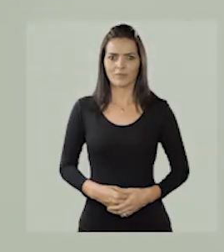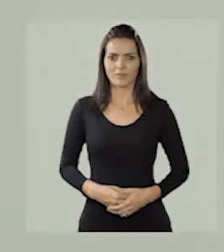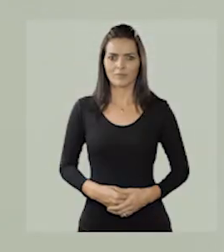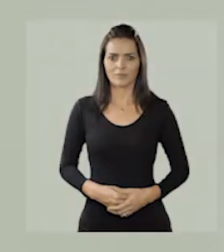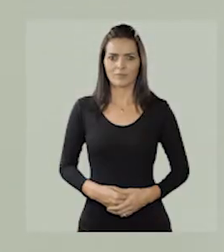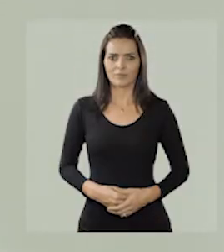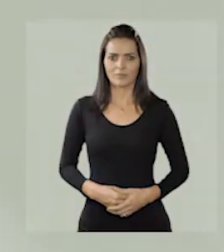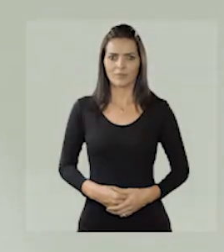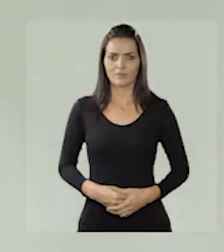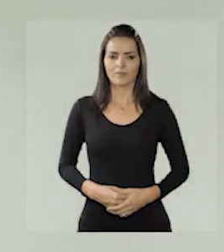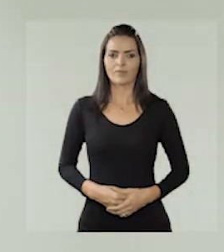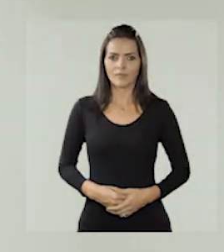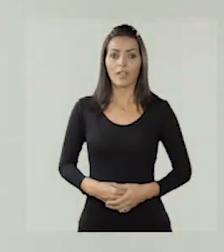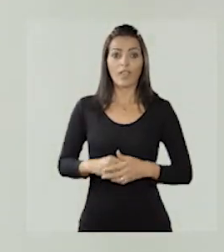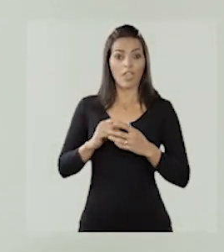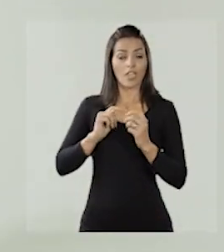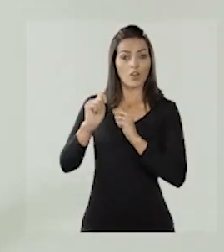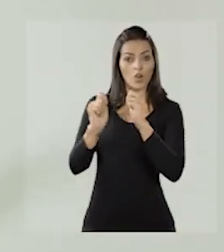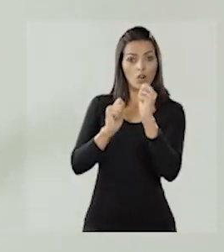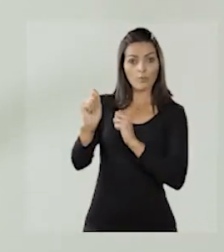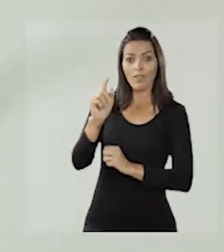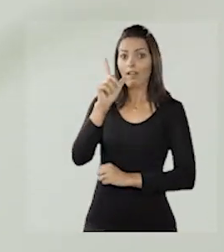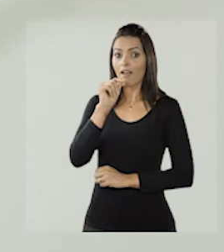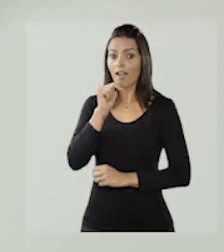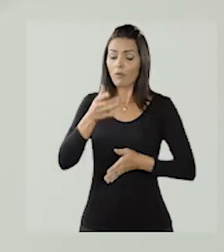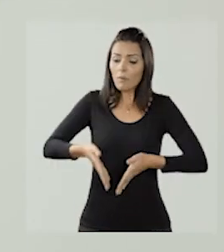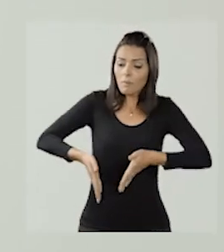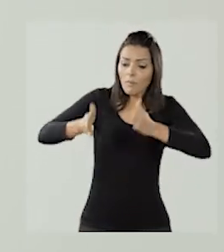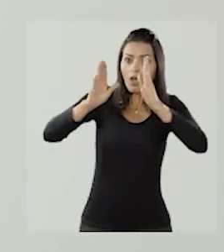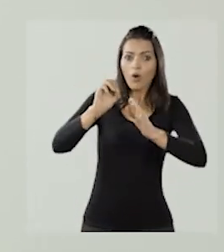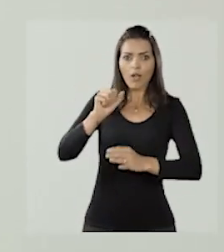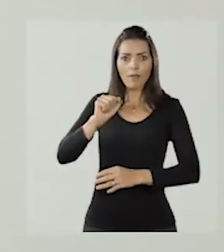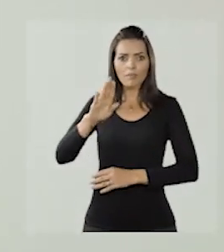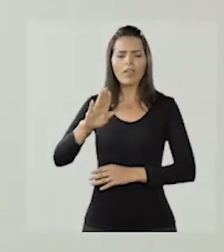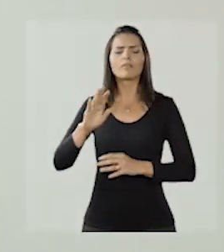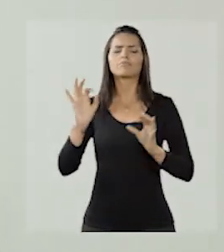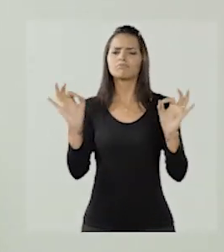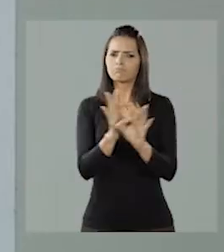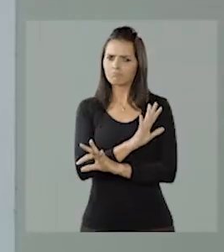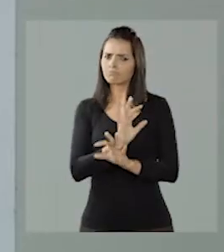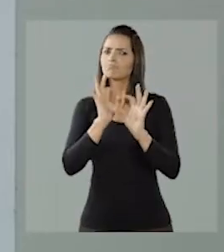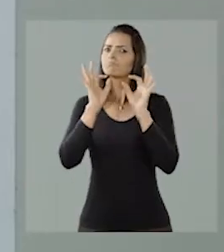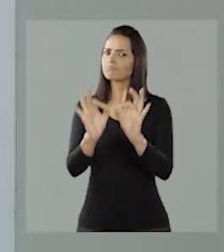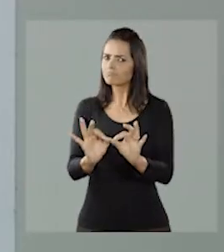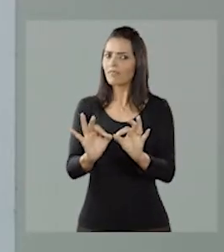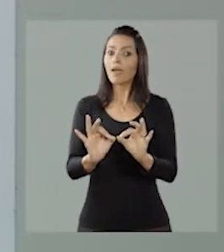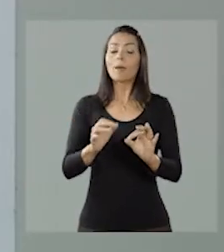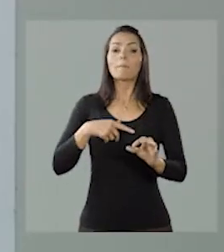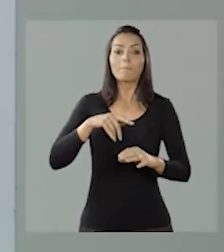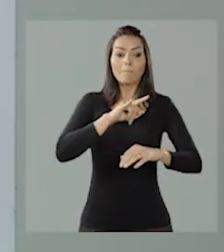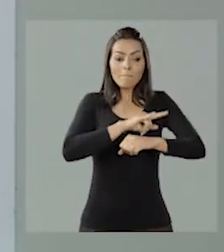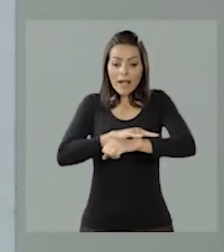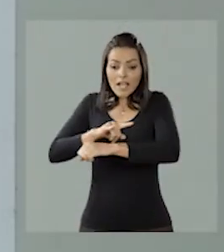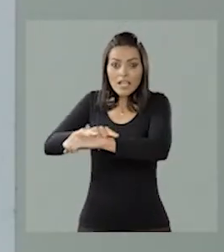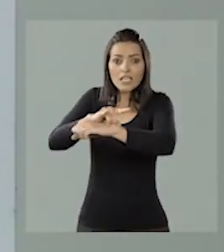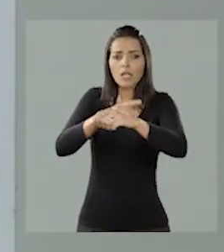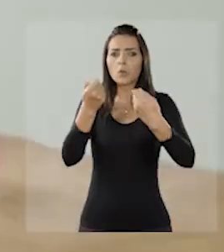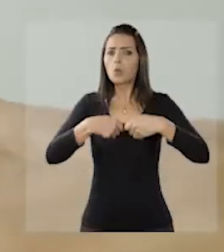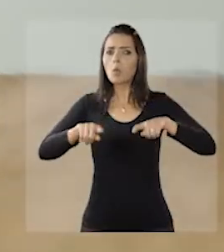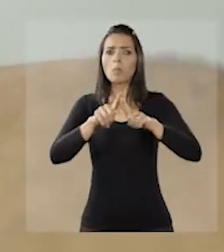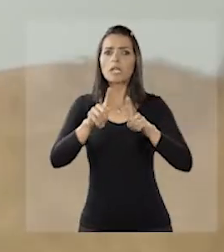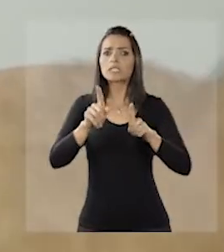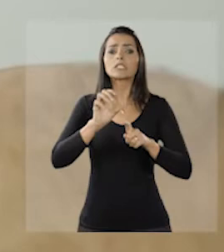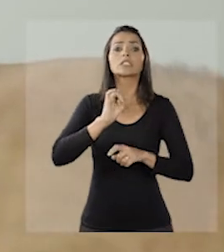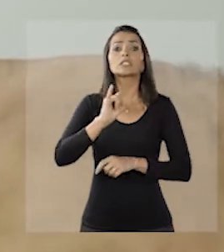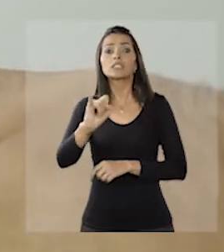E quando o assunto é energia de água, o prédio do Conselho Federal da OAB também está preparado. Nos banheiros, não é mais necessário